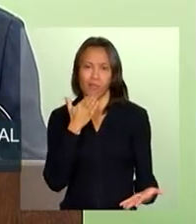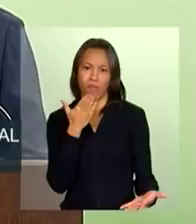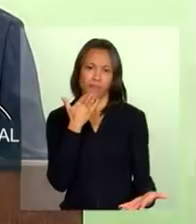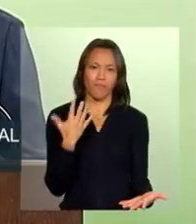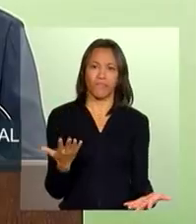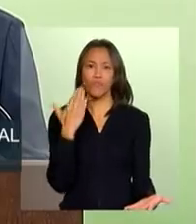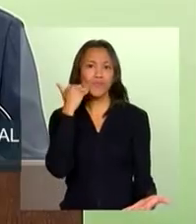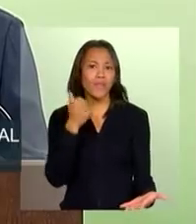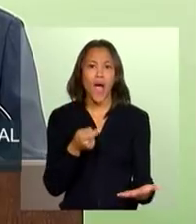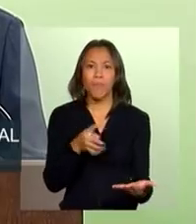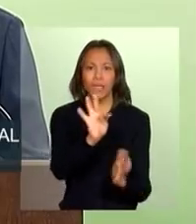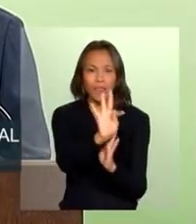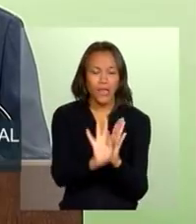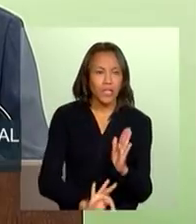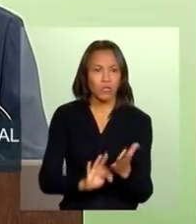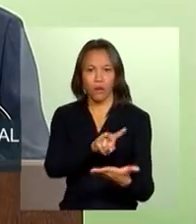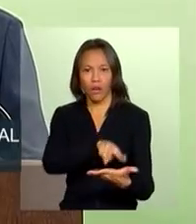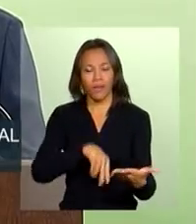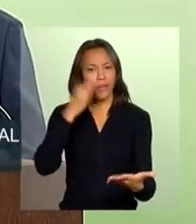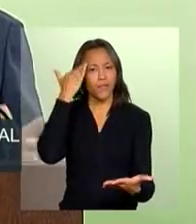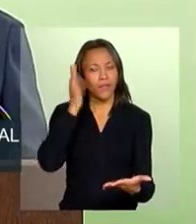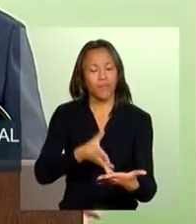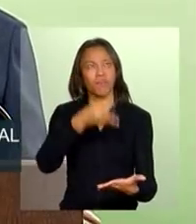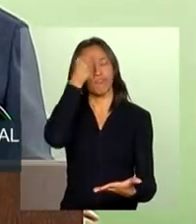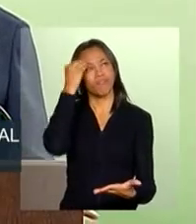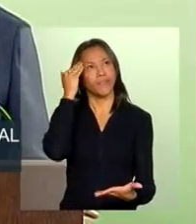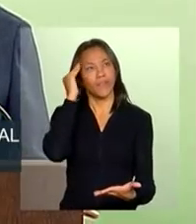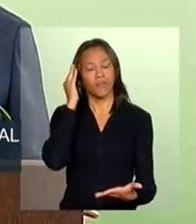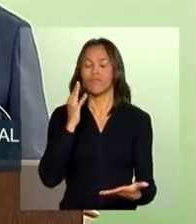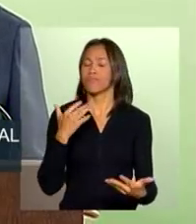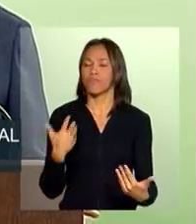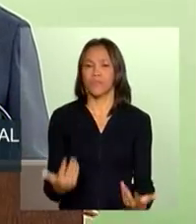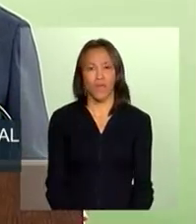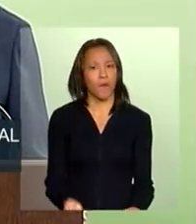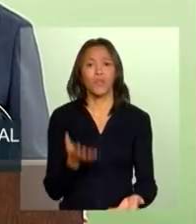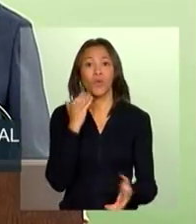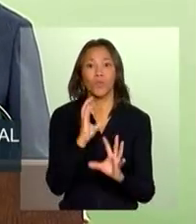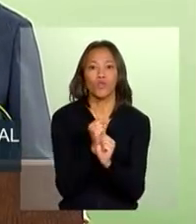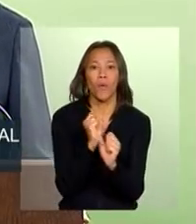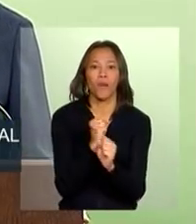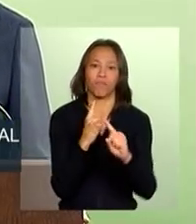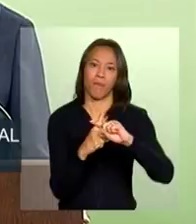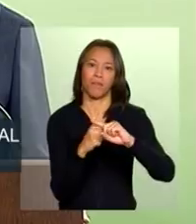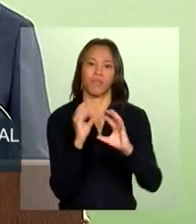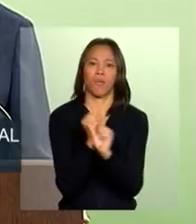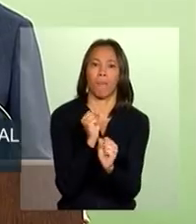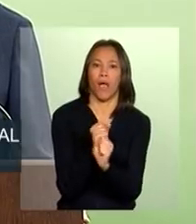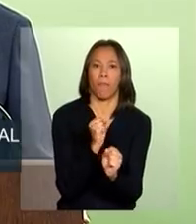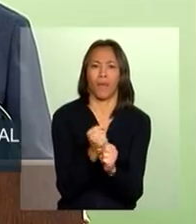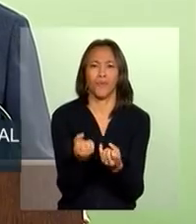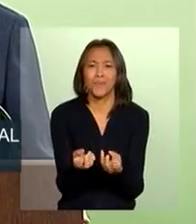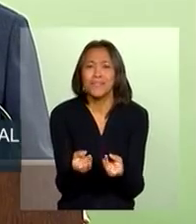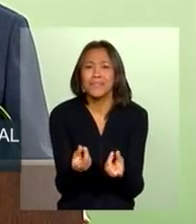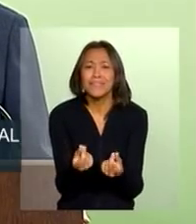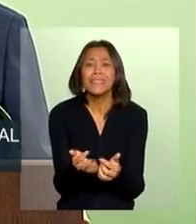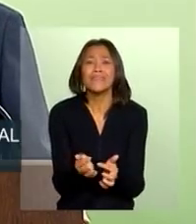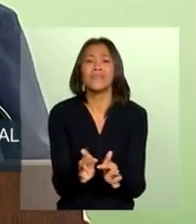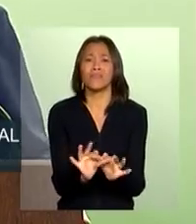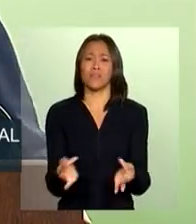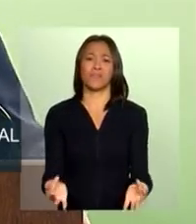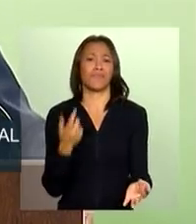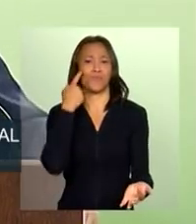saibam interpretar um texto simples e não dominam as operações matemáticas elementares.